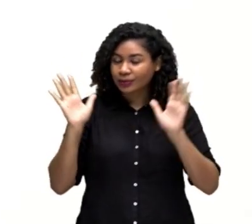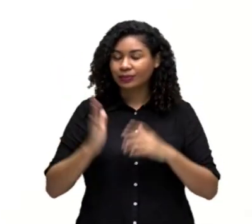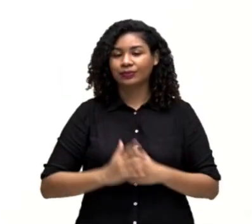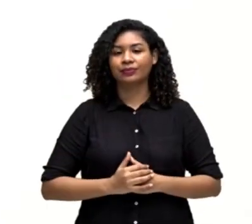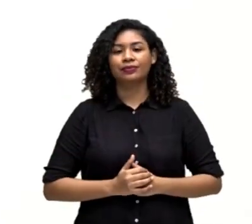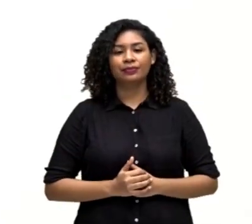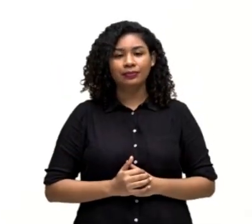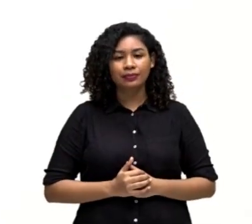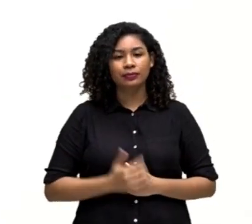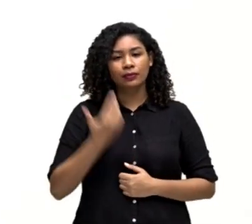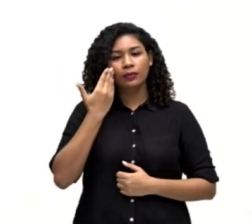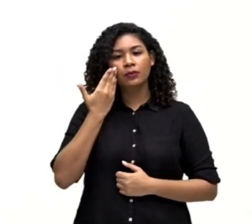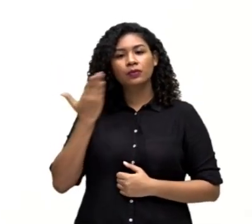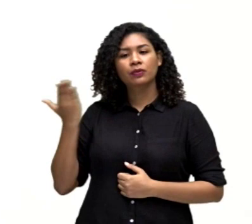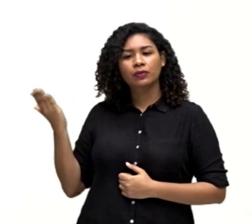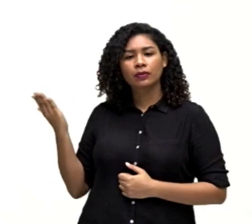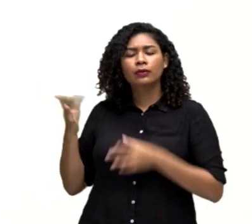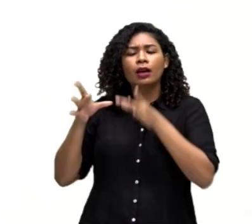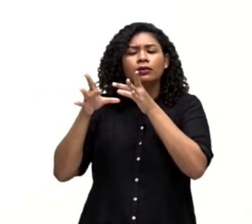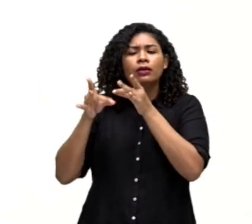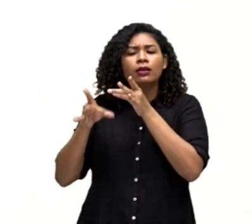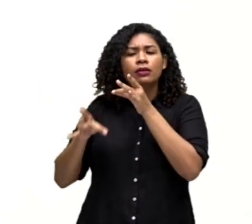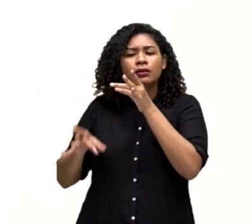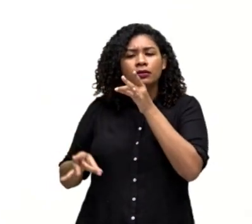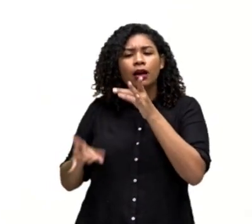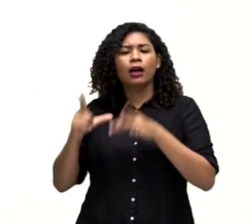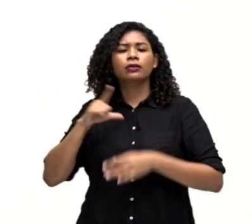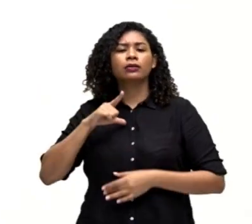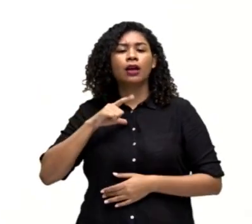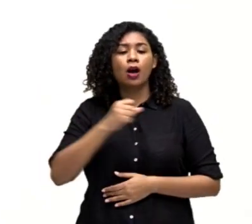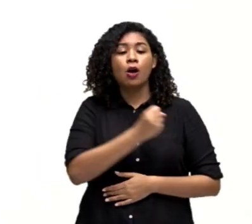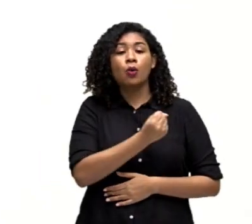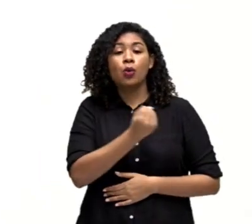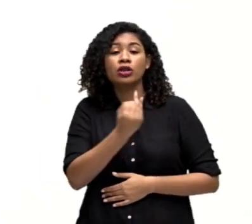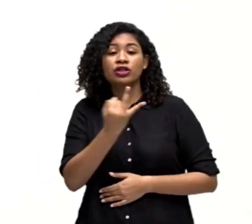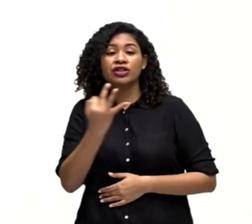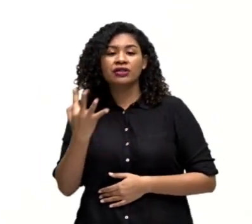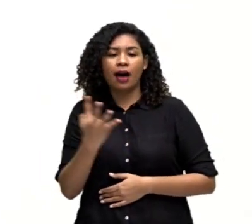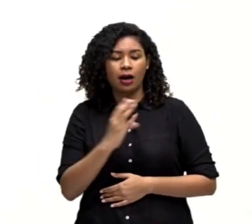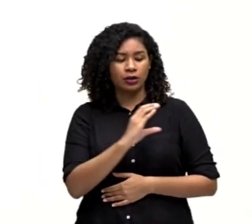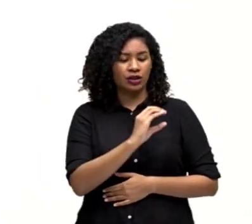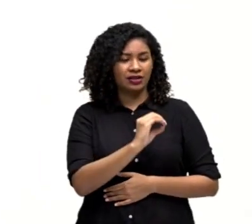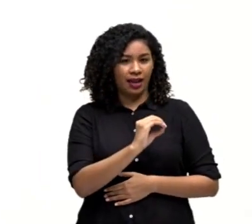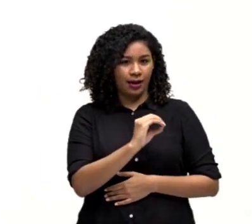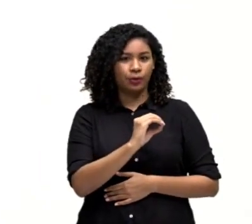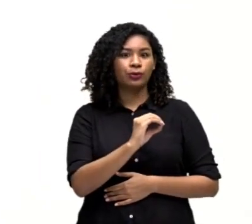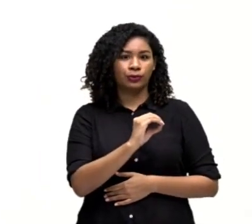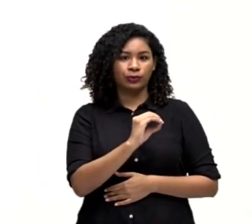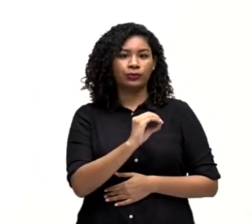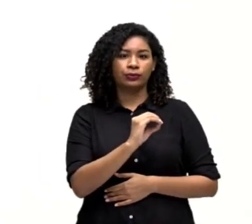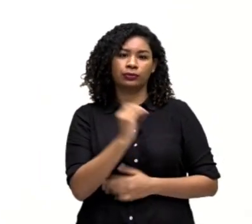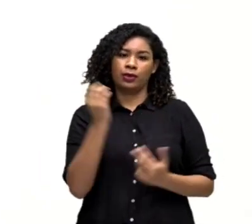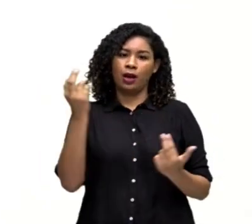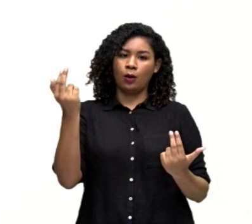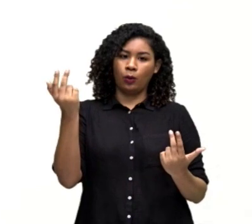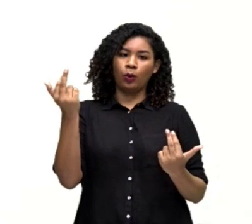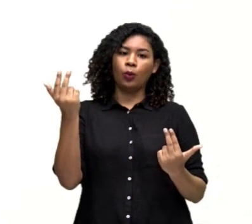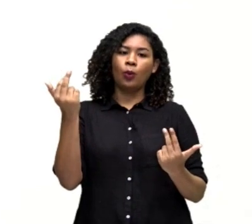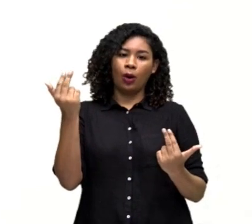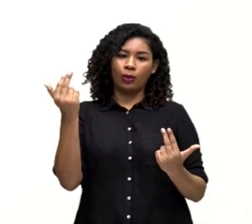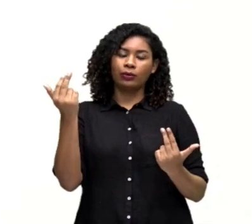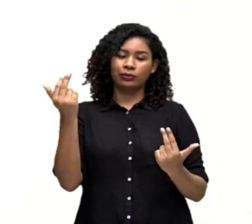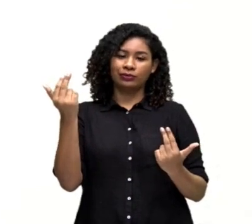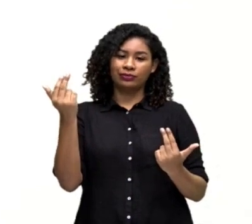Em cada um deles, percebemos que a quantidade de casas decimais corresponde à quantidade de zeros que